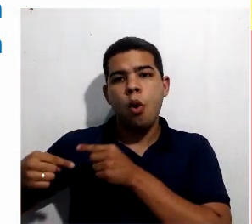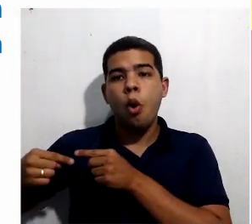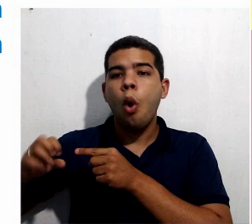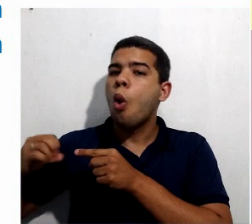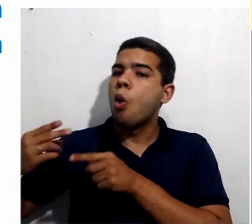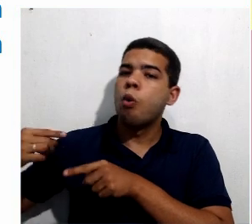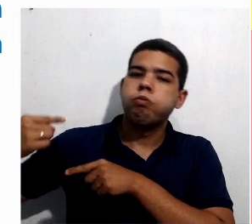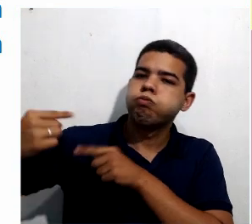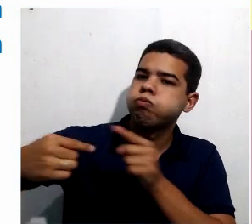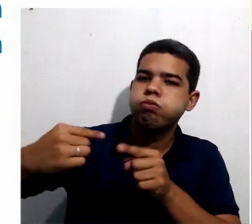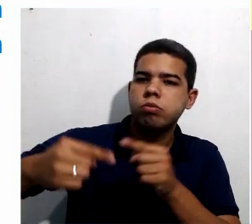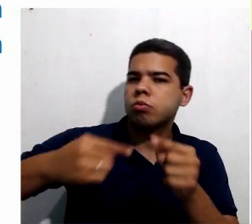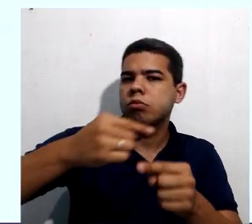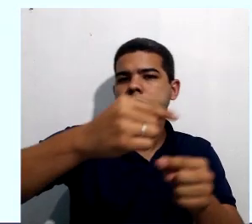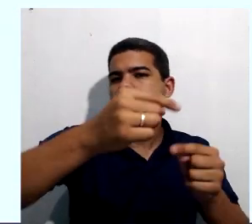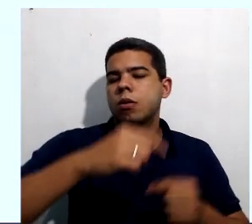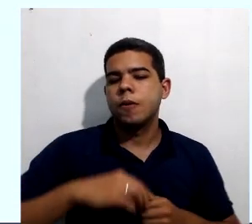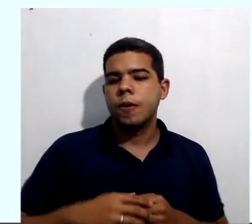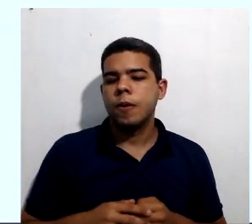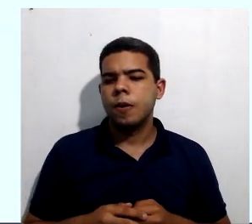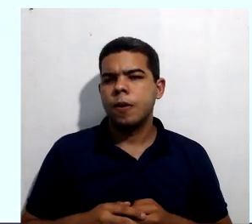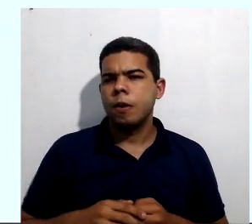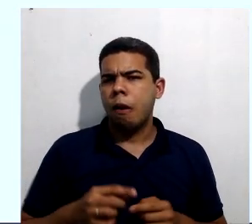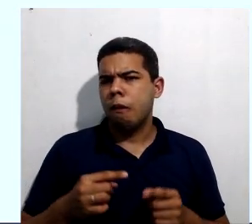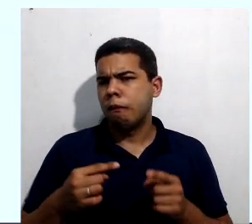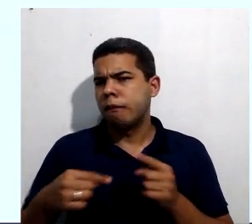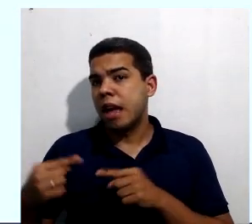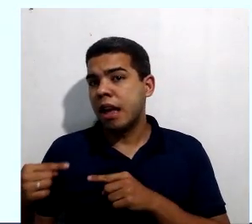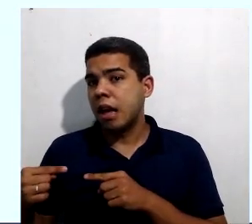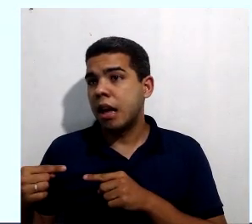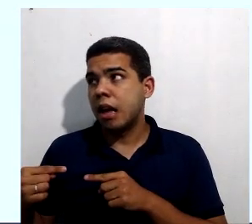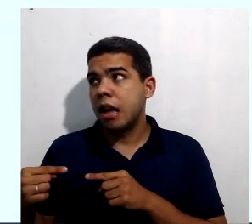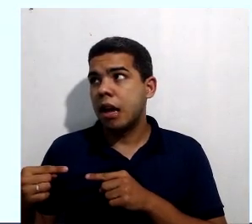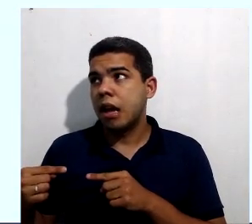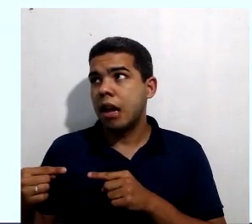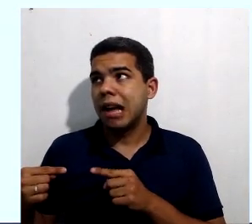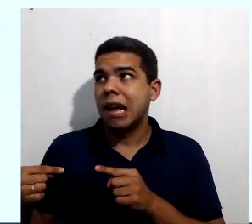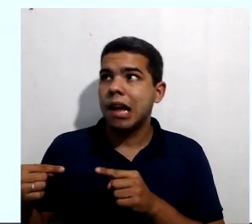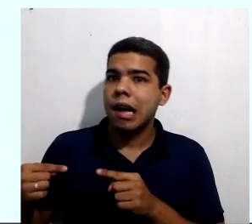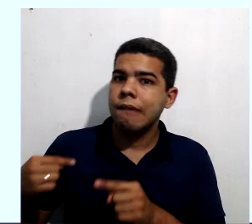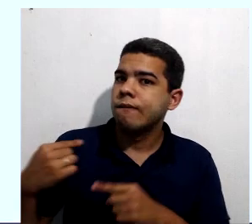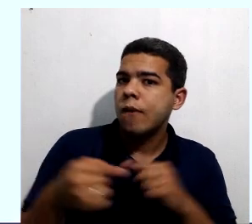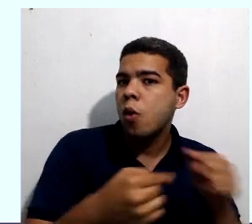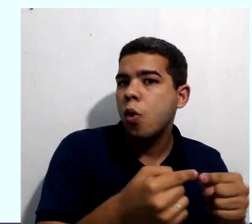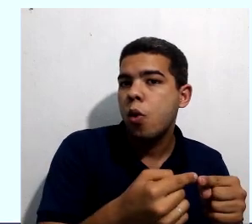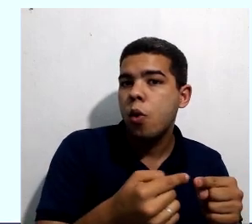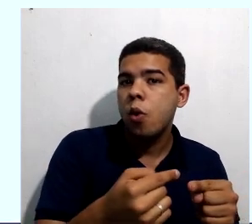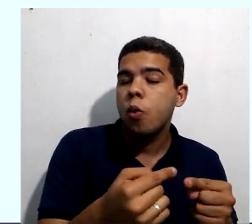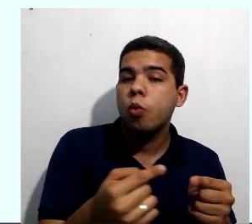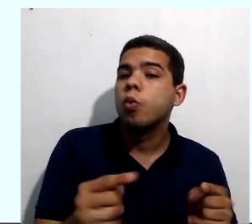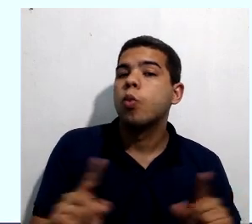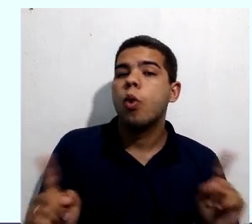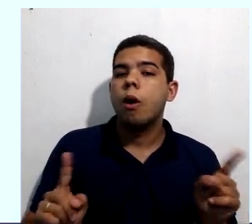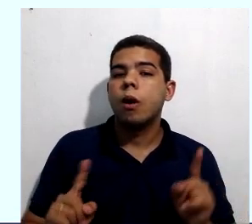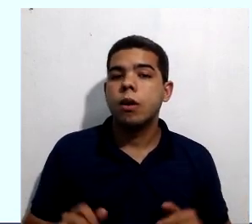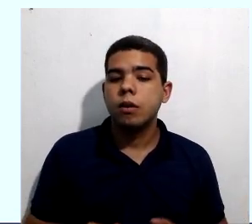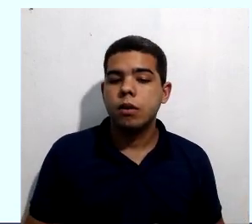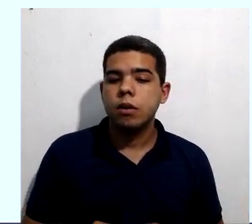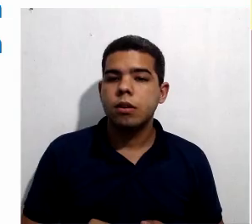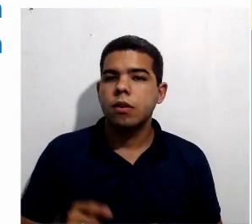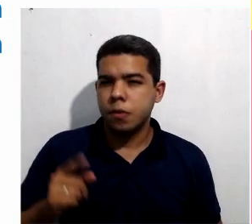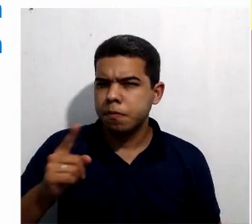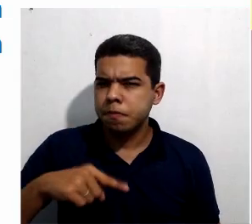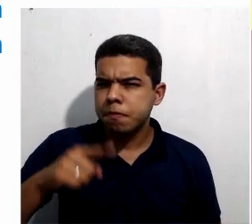ou não recursiva? Será que ela é recursiva ou será que ela é não recursiva?